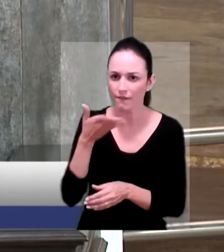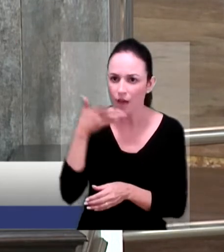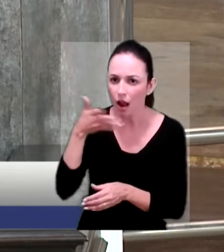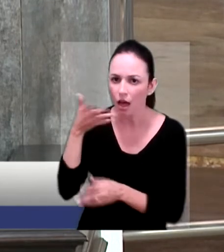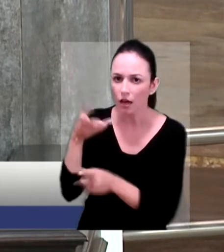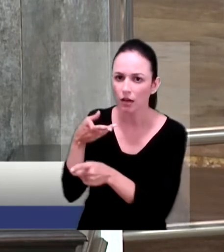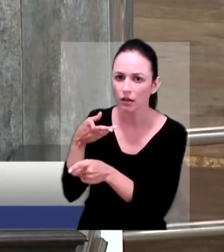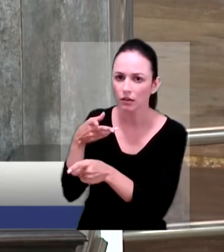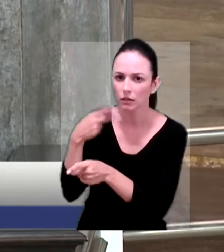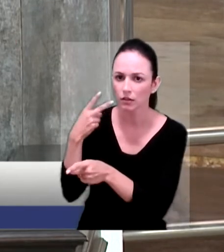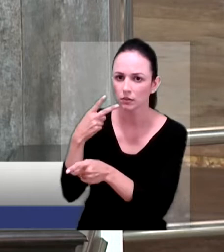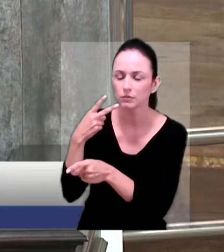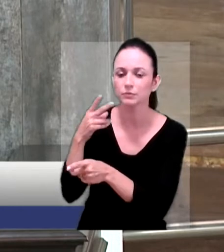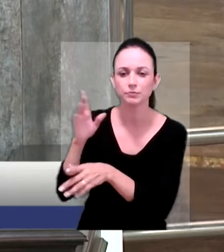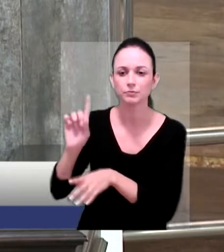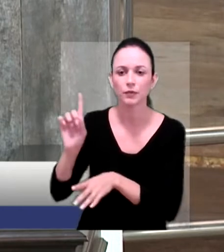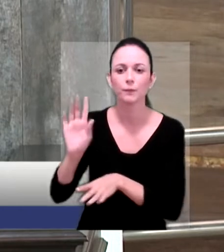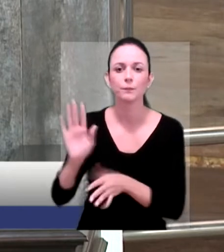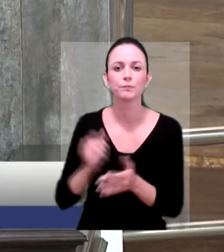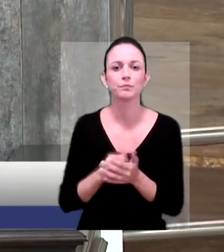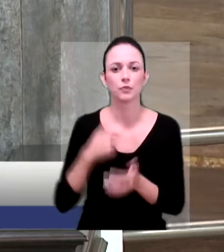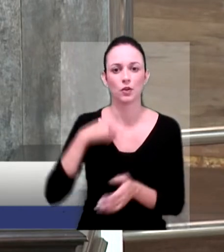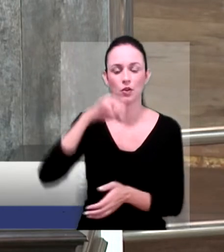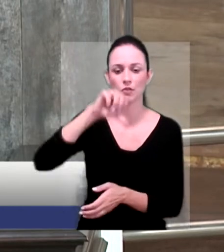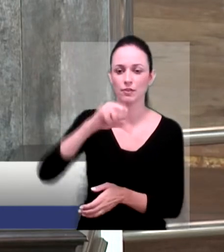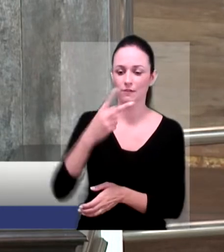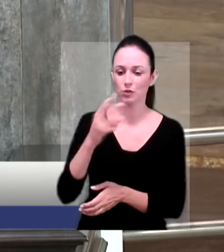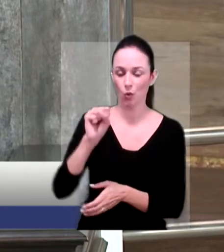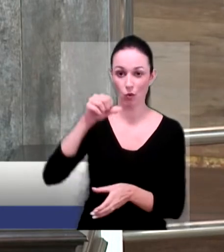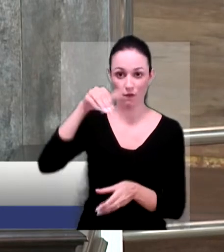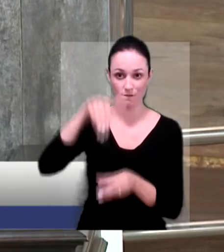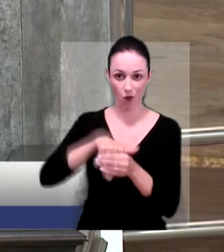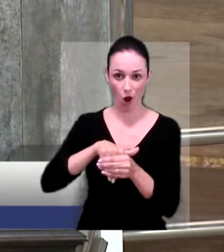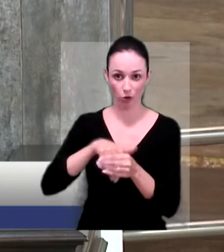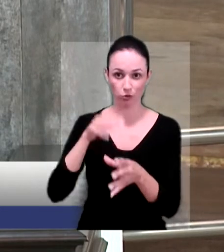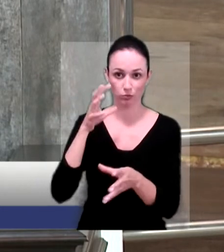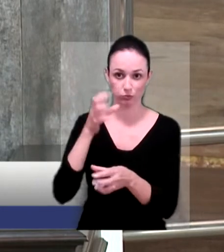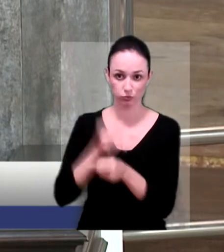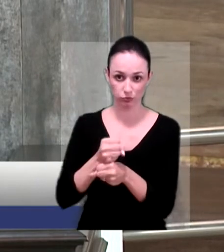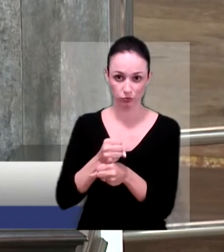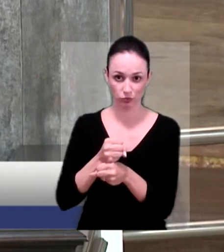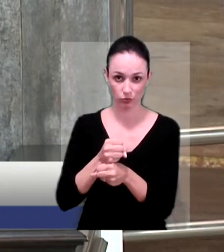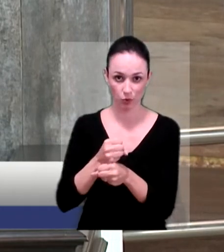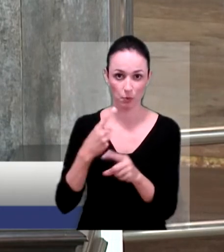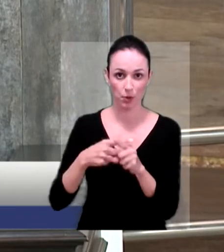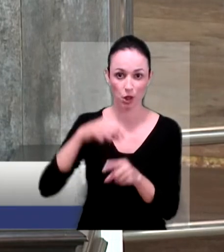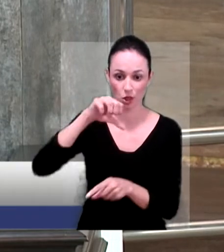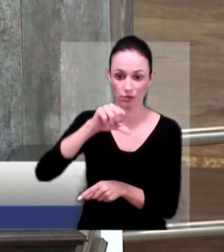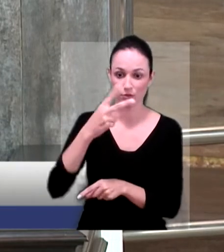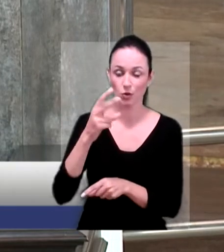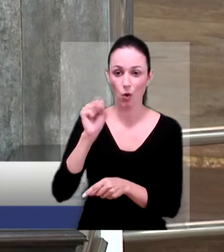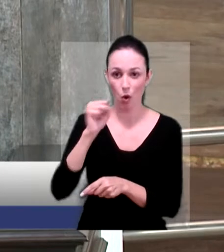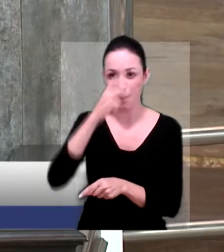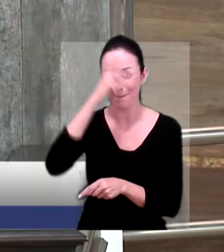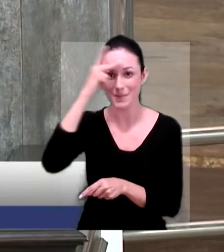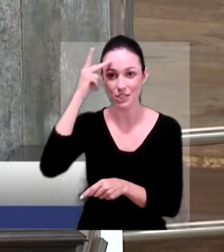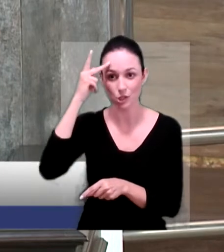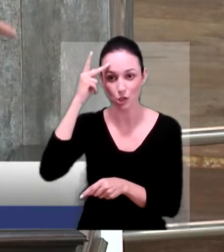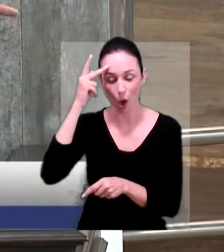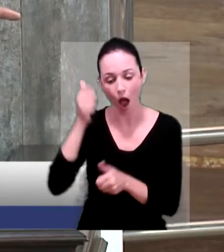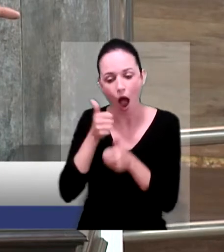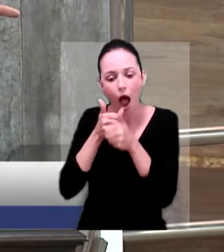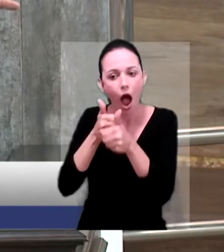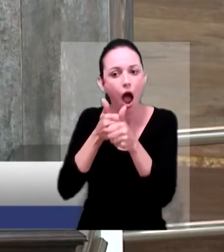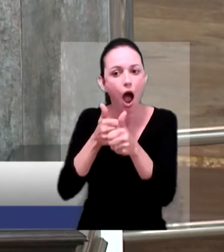com 928 votos, porque 928 pessoas acompanharam o meu trabalho e me colocaram novamente